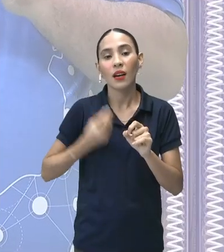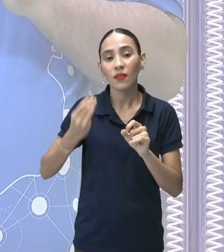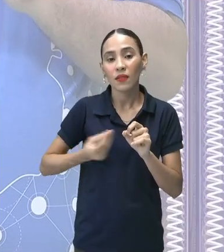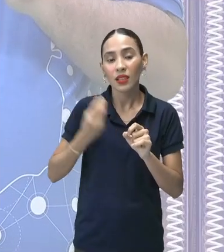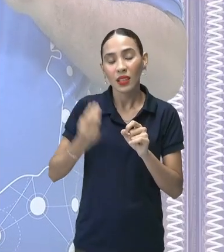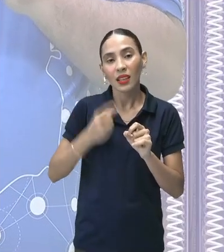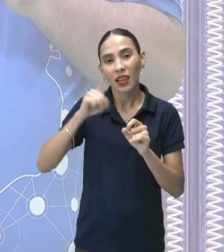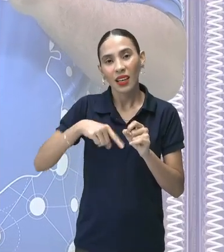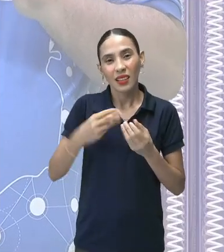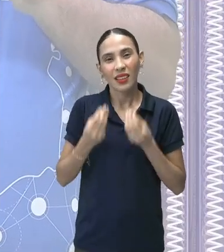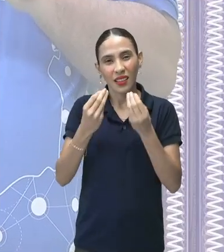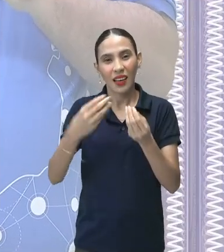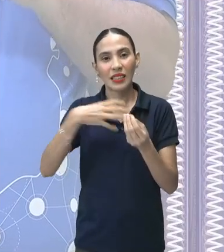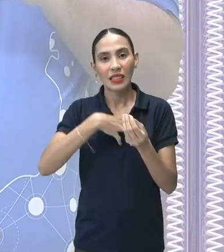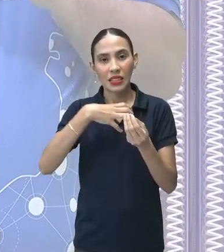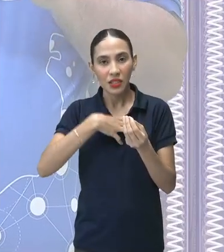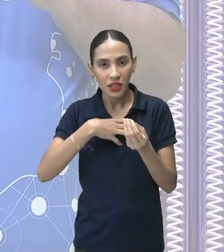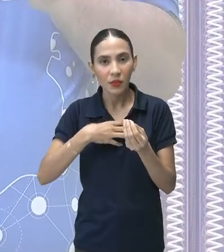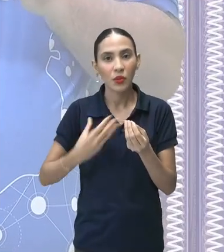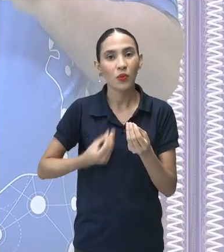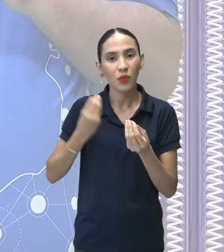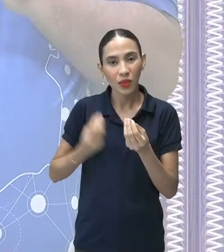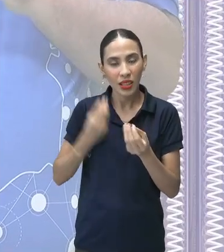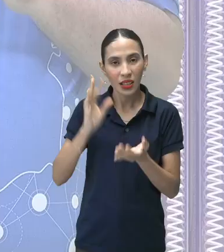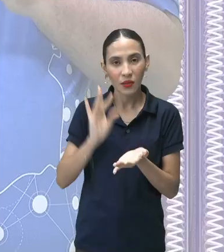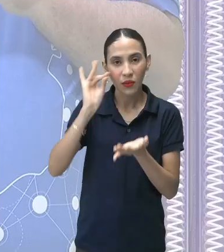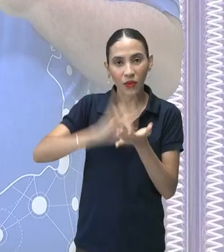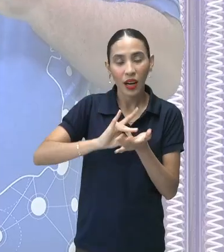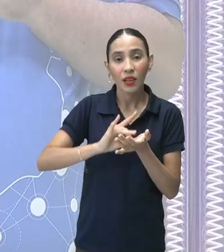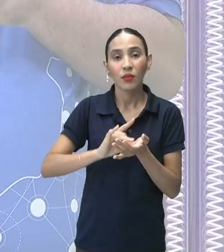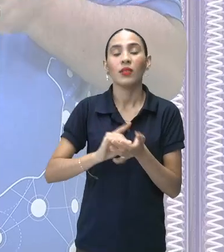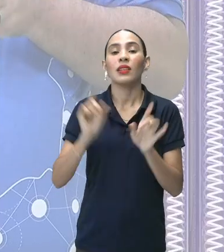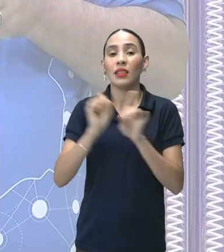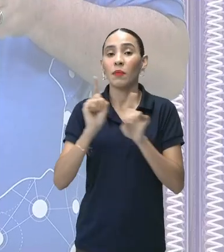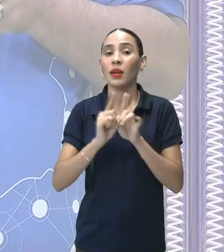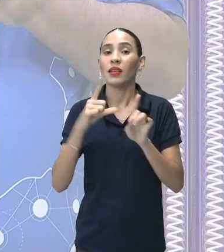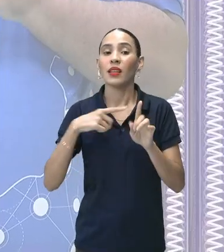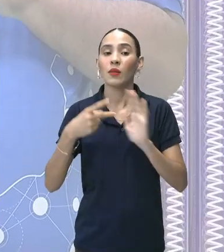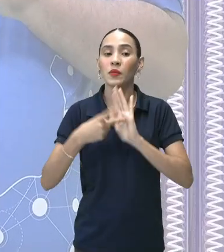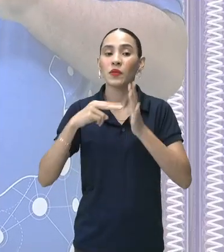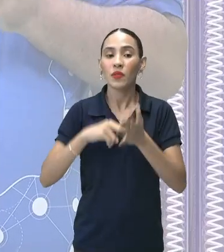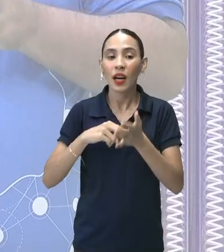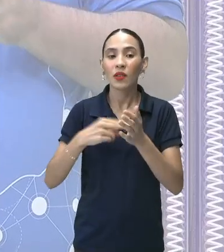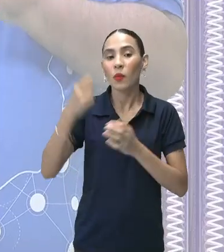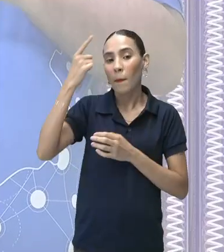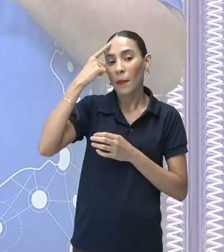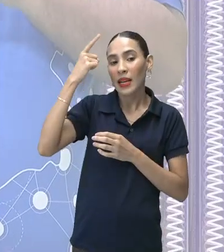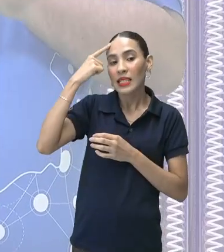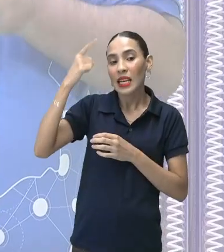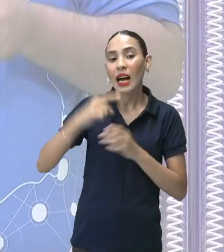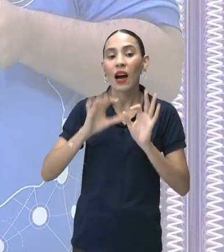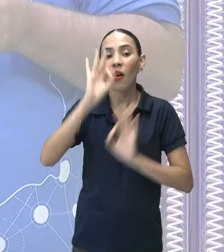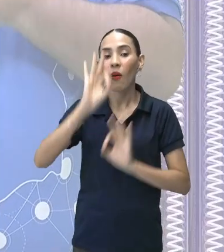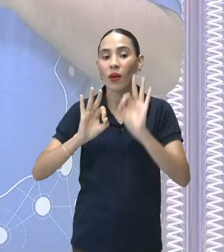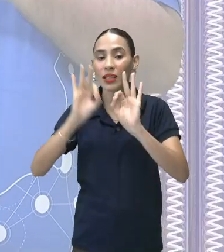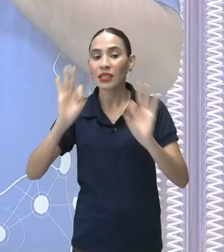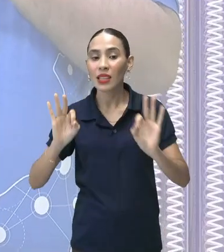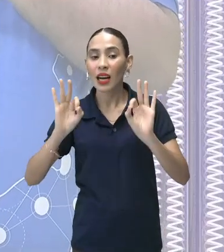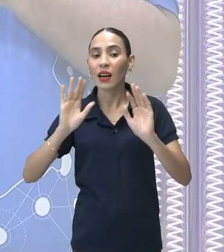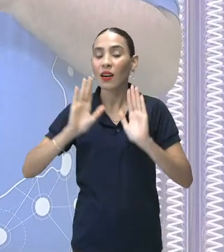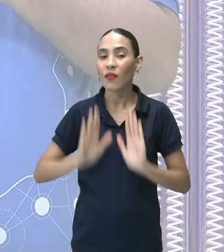é dar sentido à vida, à existência. E tem como significado pensar,